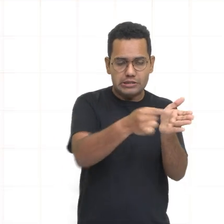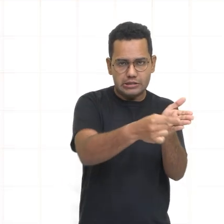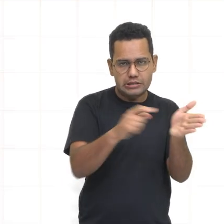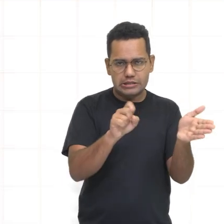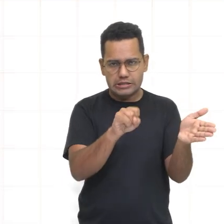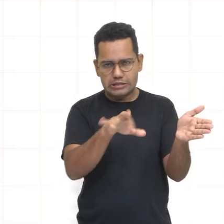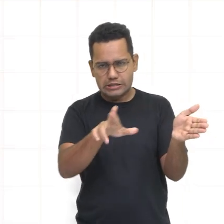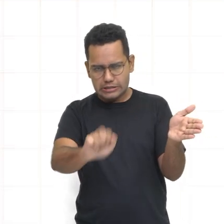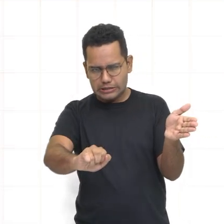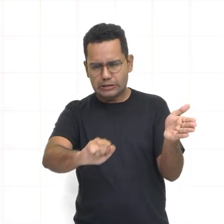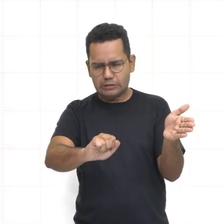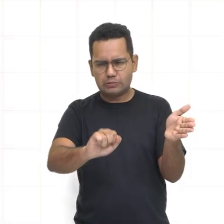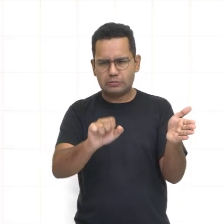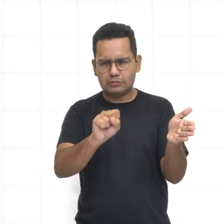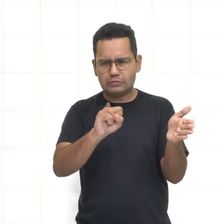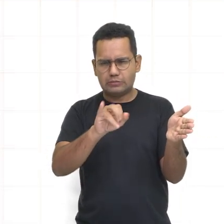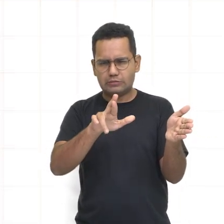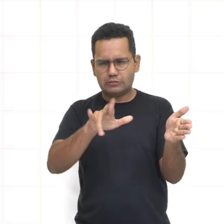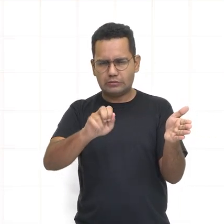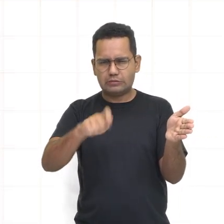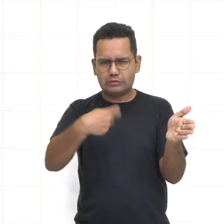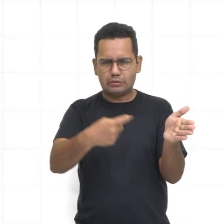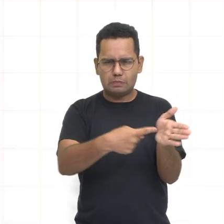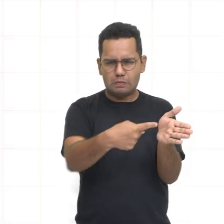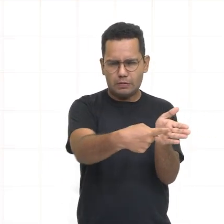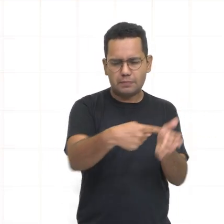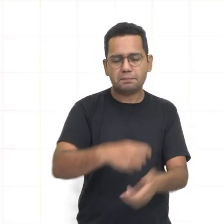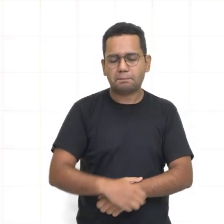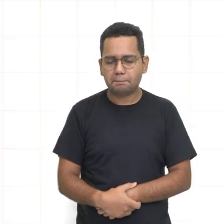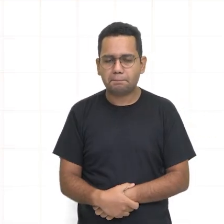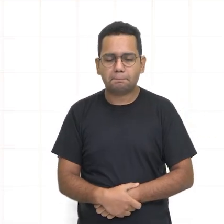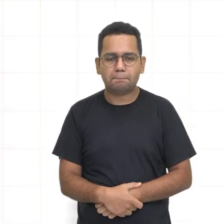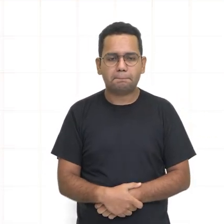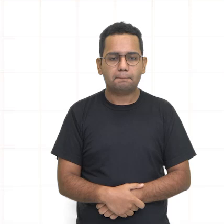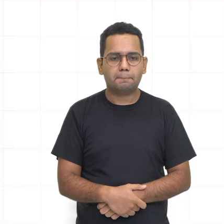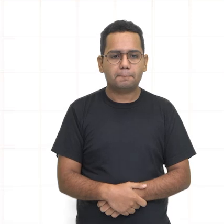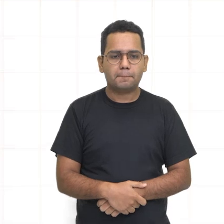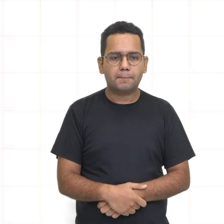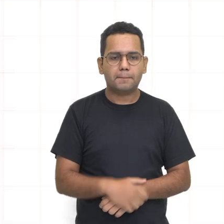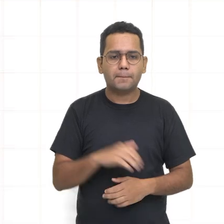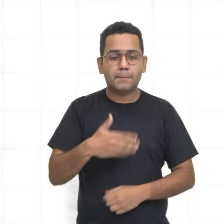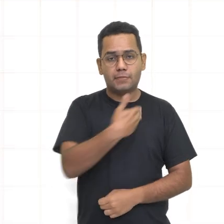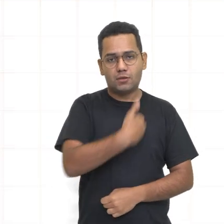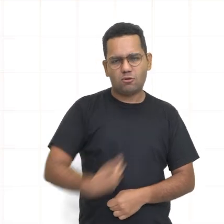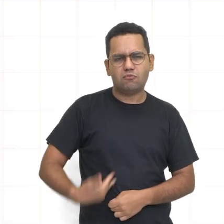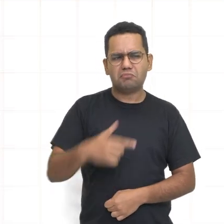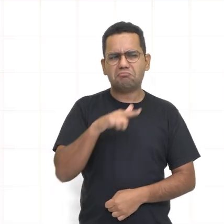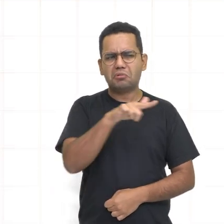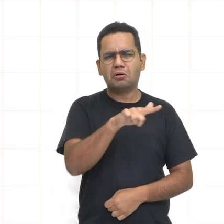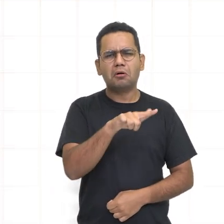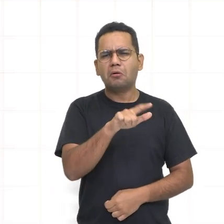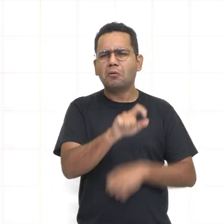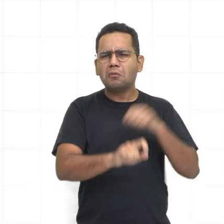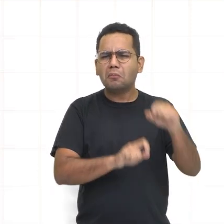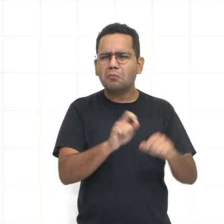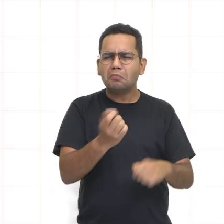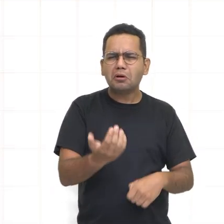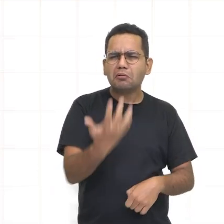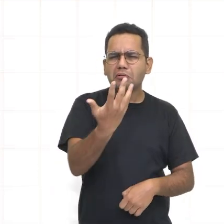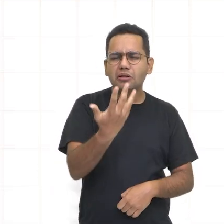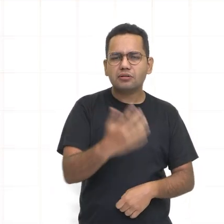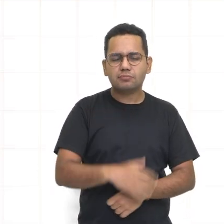aí alguns conflitos, né? Dentre eles, vamos observar aqui a questão do governo sírio. Como é que o governo sírio ele